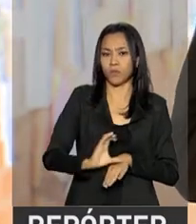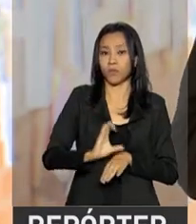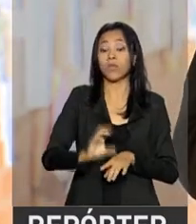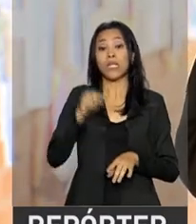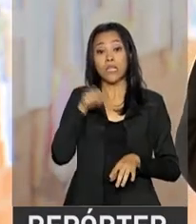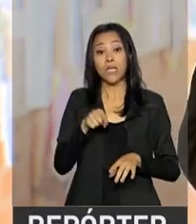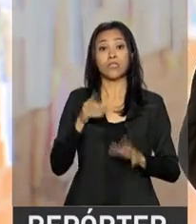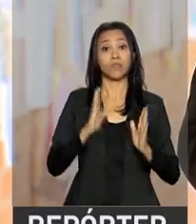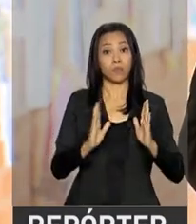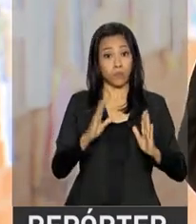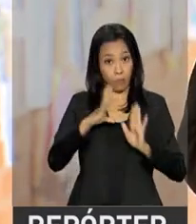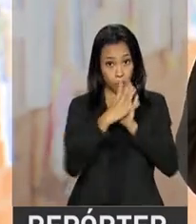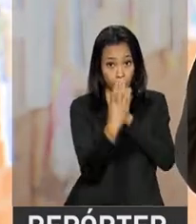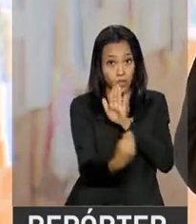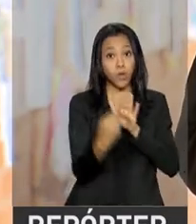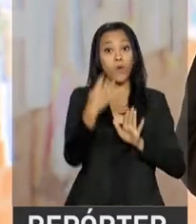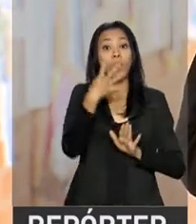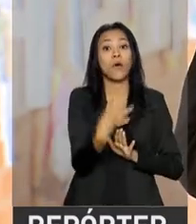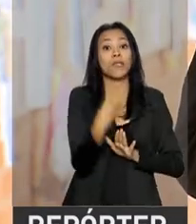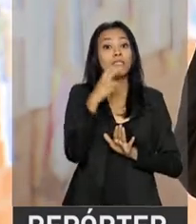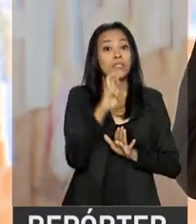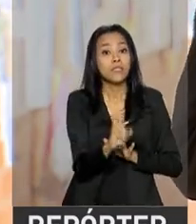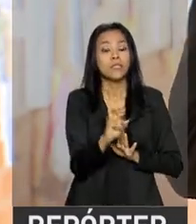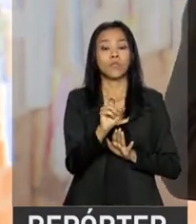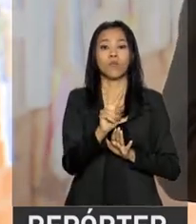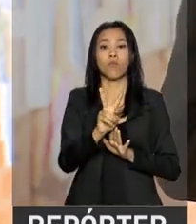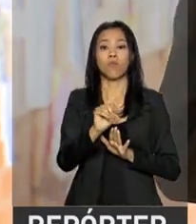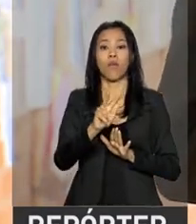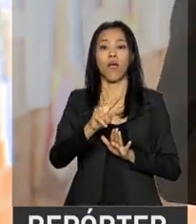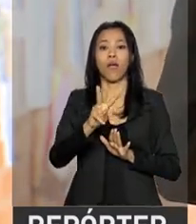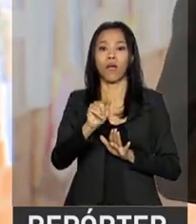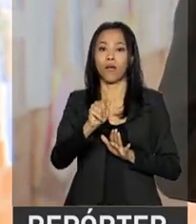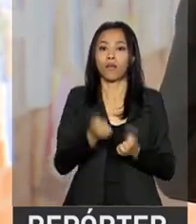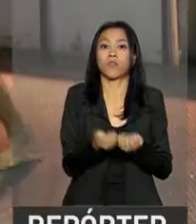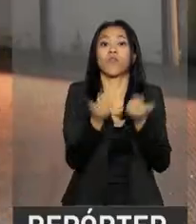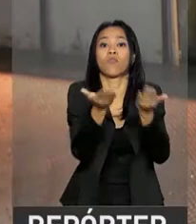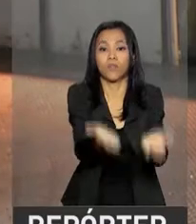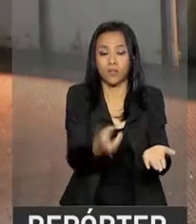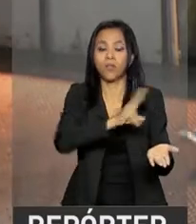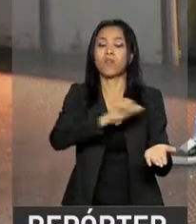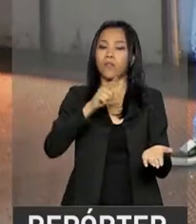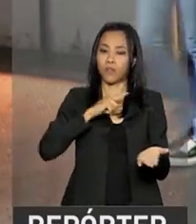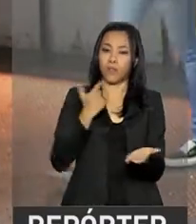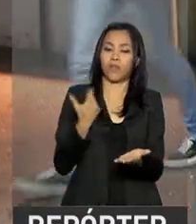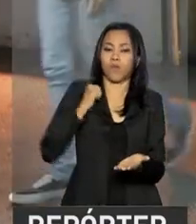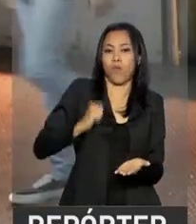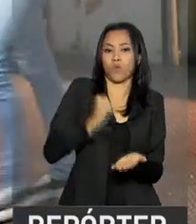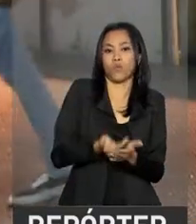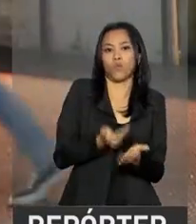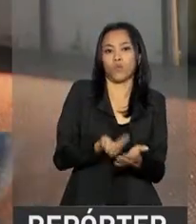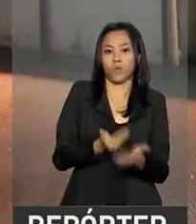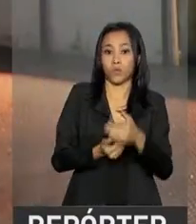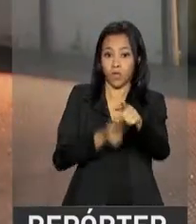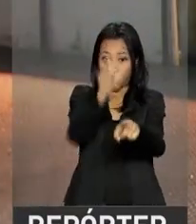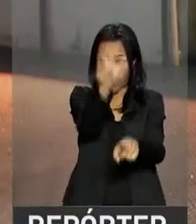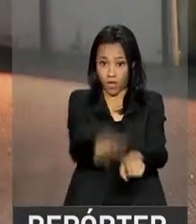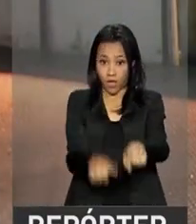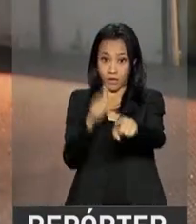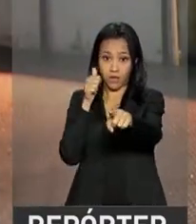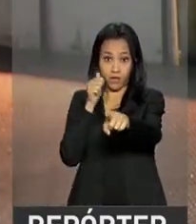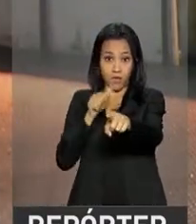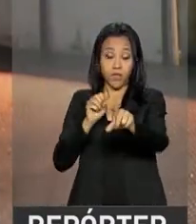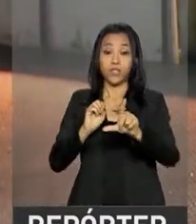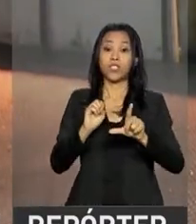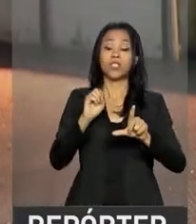45 mil vagas e os alunos vão receber bolsas de estudos para essa estudante de licenciatura que fez um